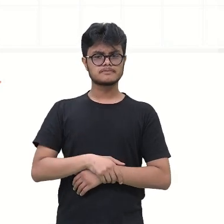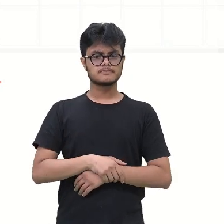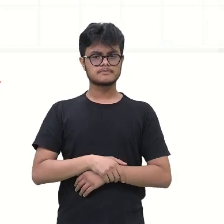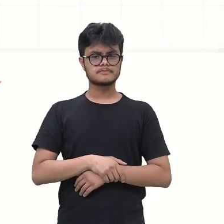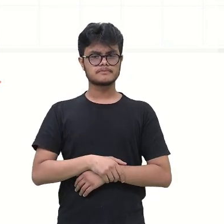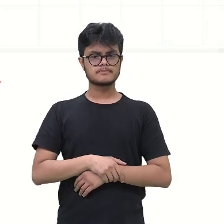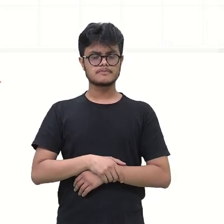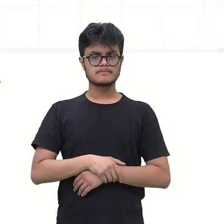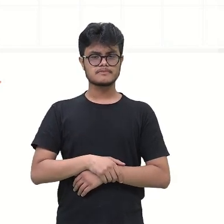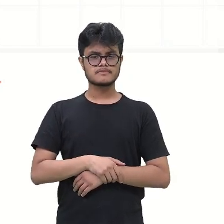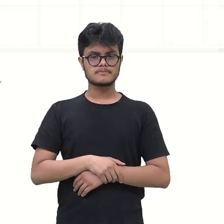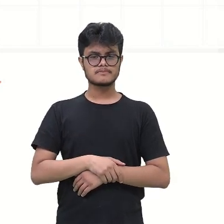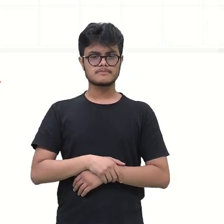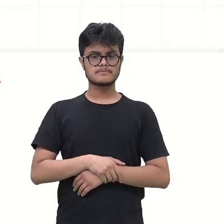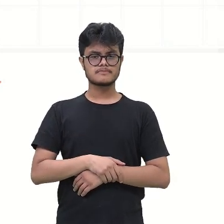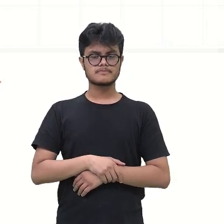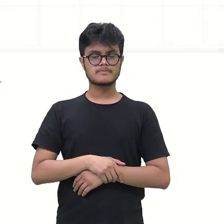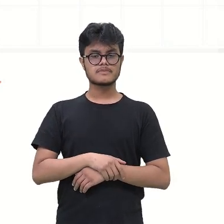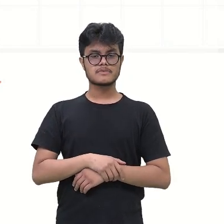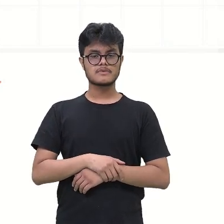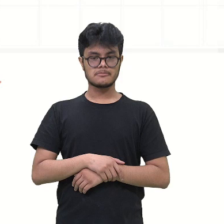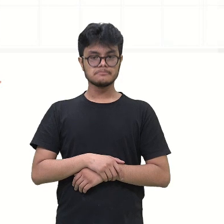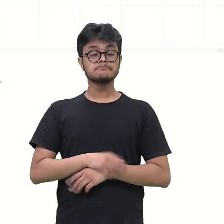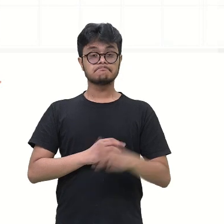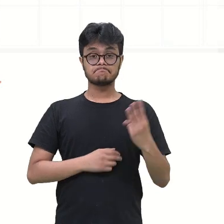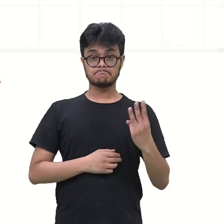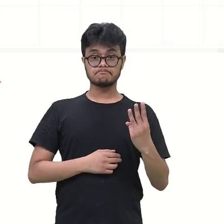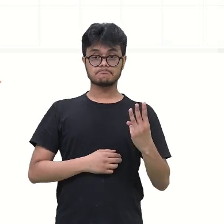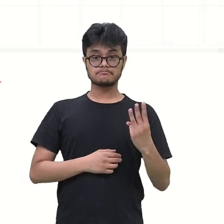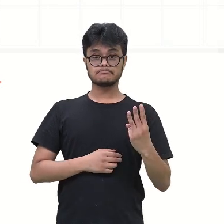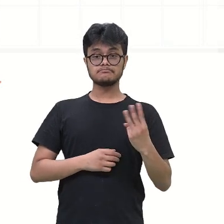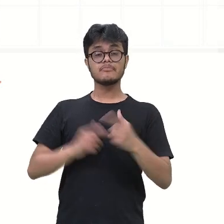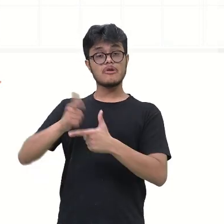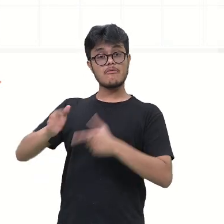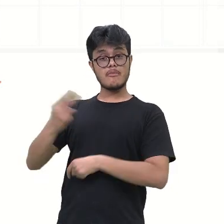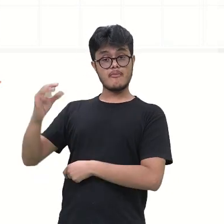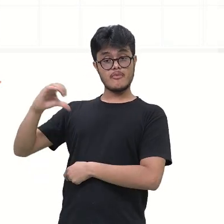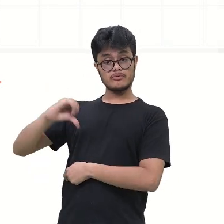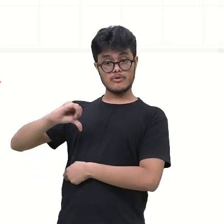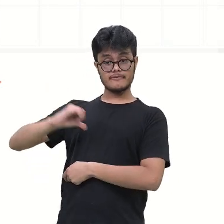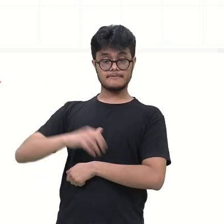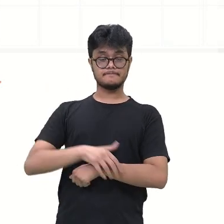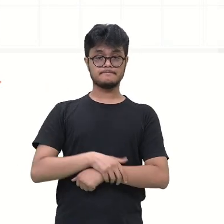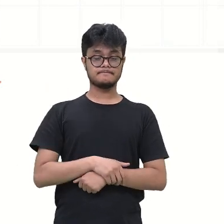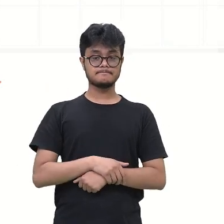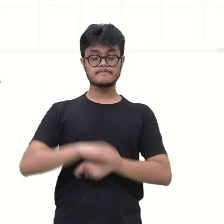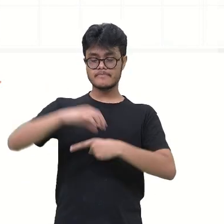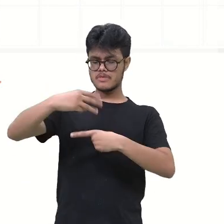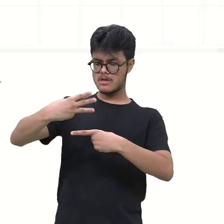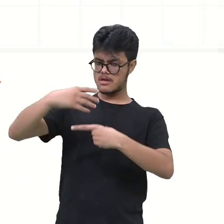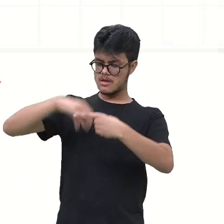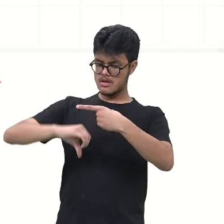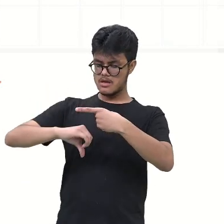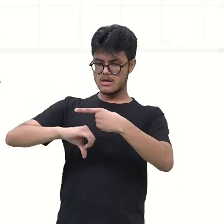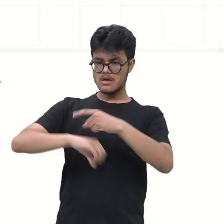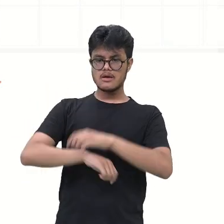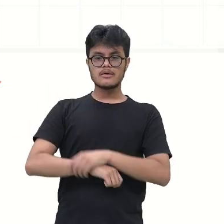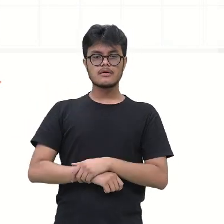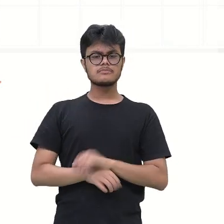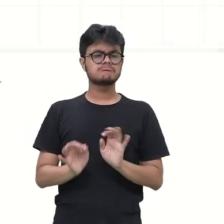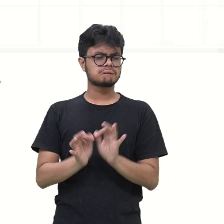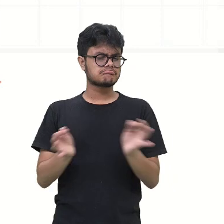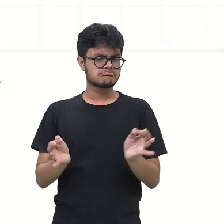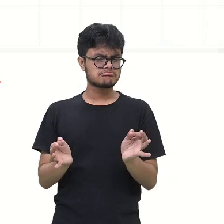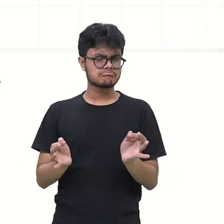3 dividido por 9. Tá bom? E 3 dividido por 9 eu também posso